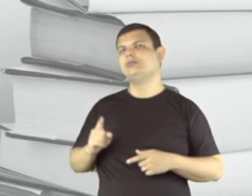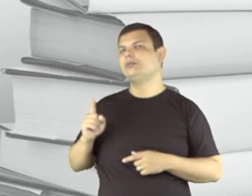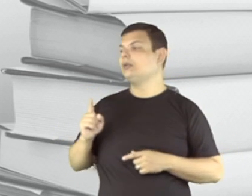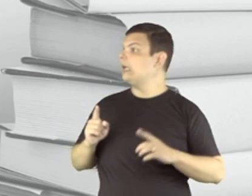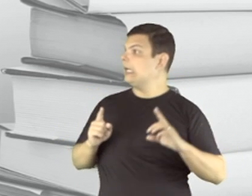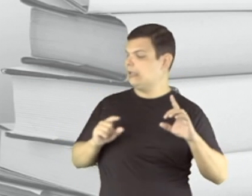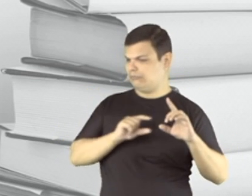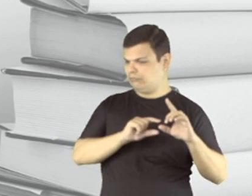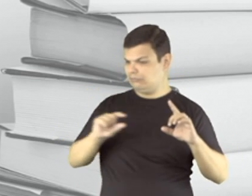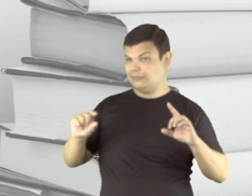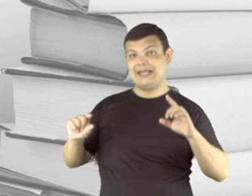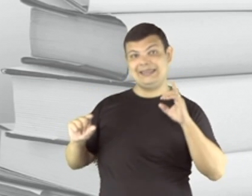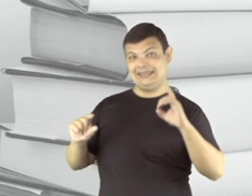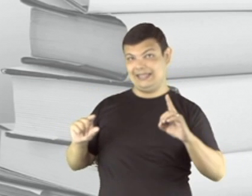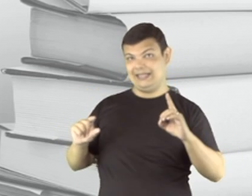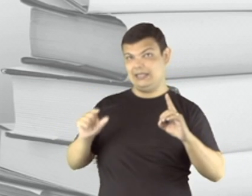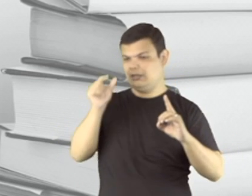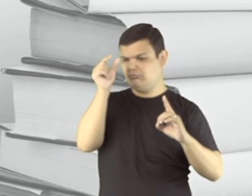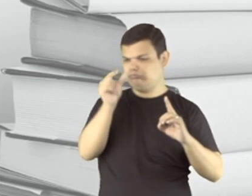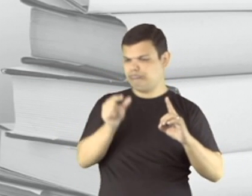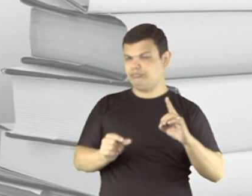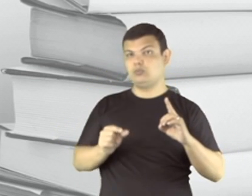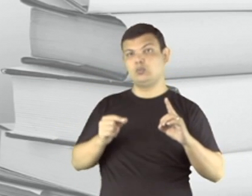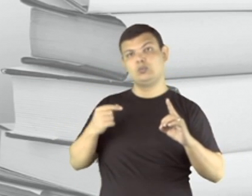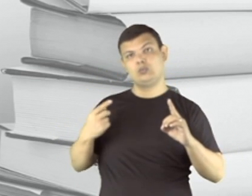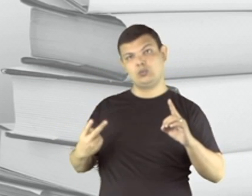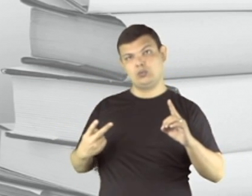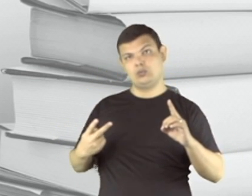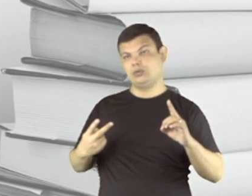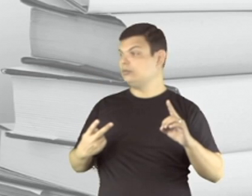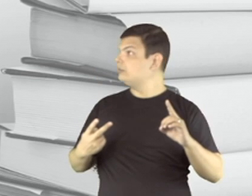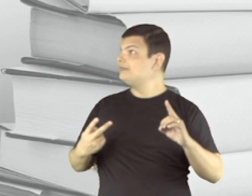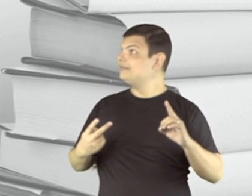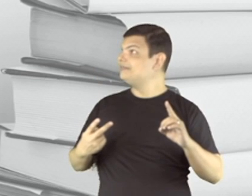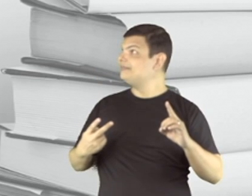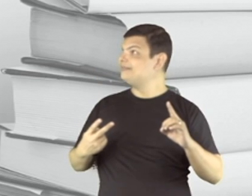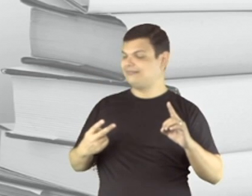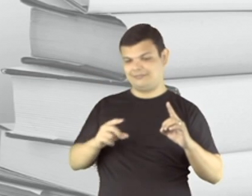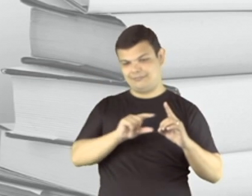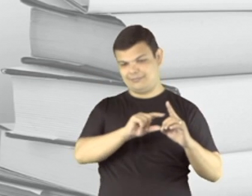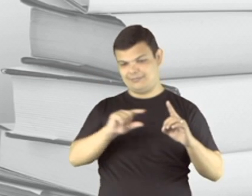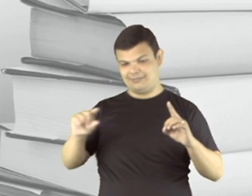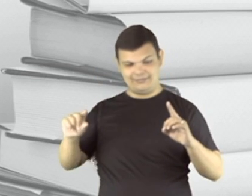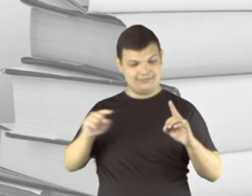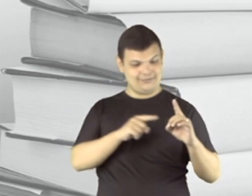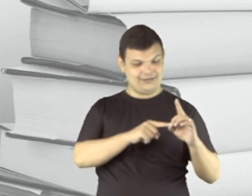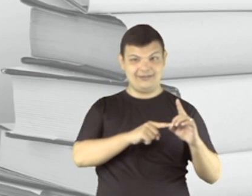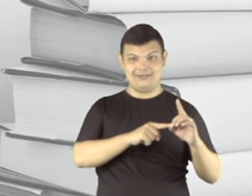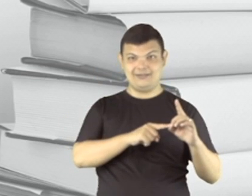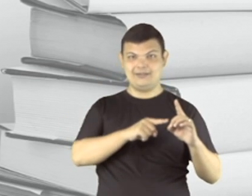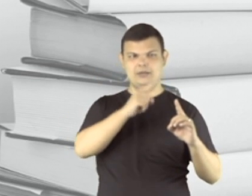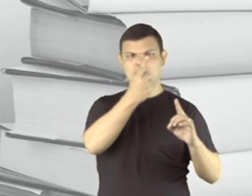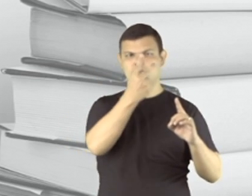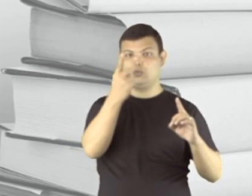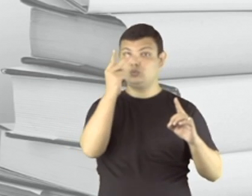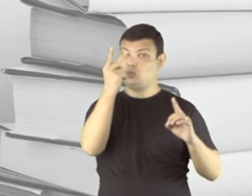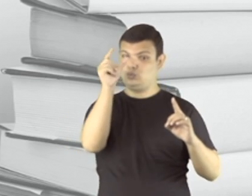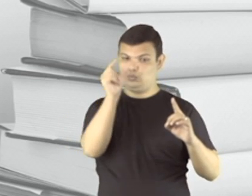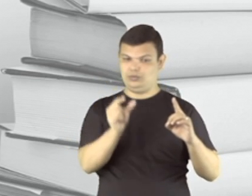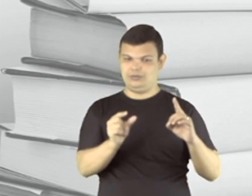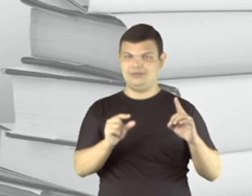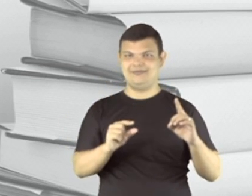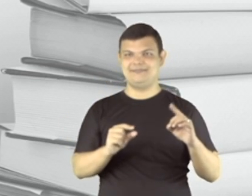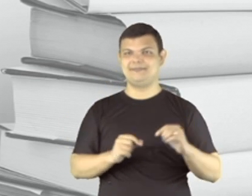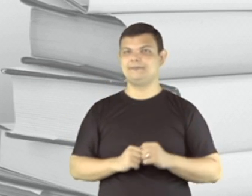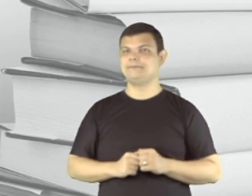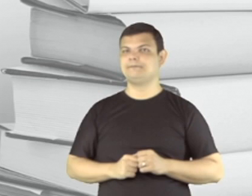letra D, coluna, ali, linha D, coluna 2. Ó. Então ele está no D2. Esse